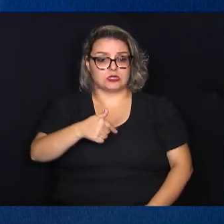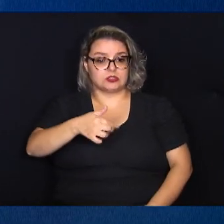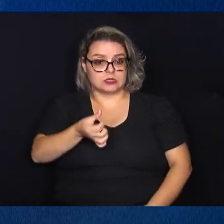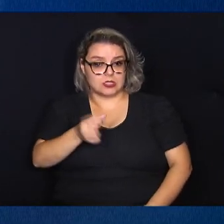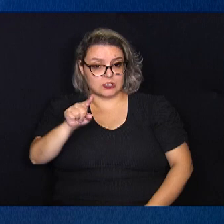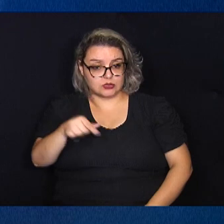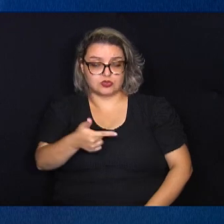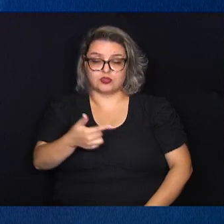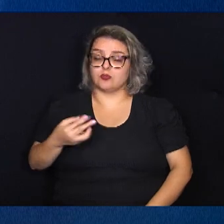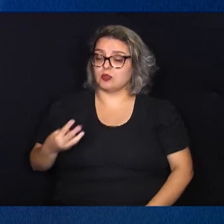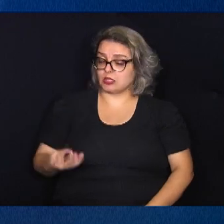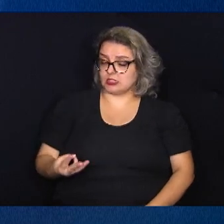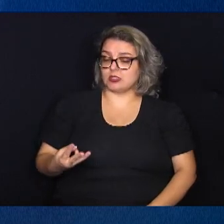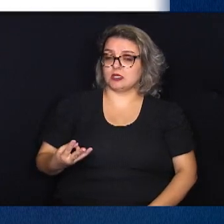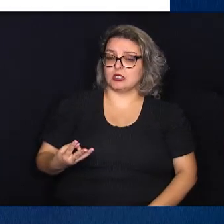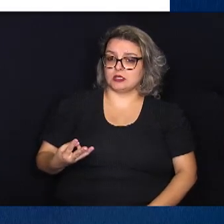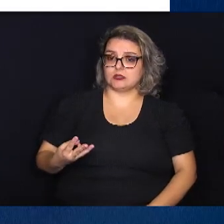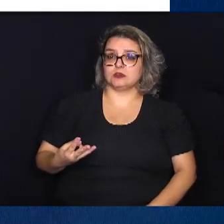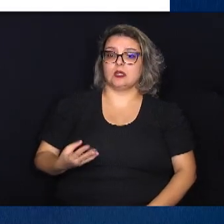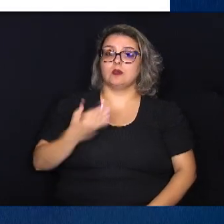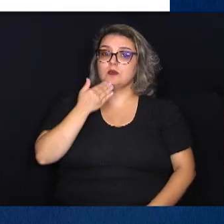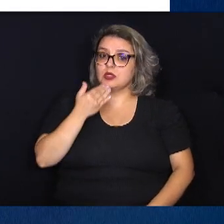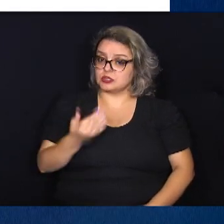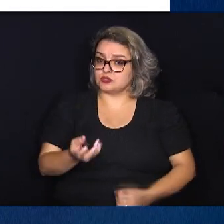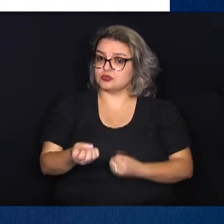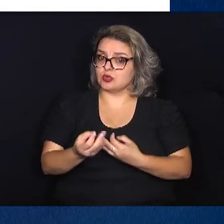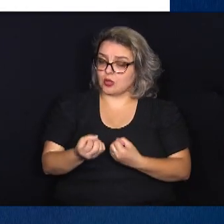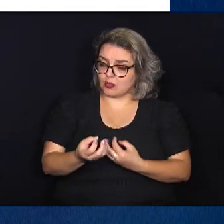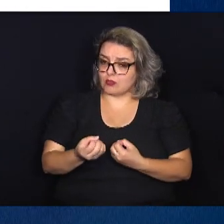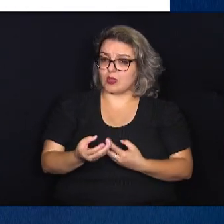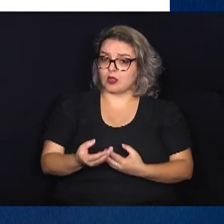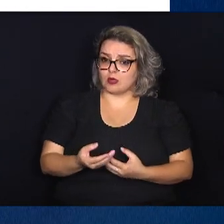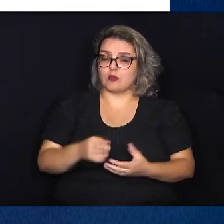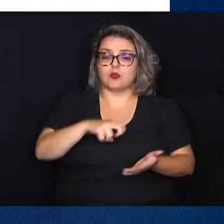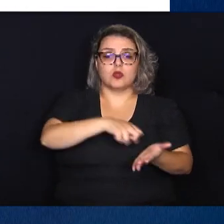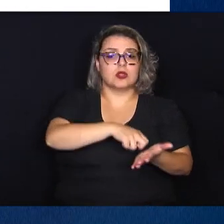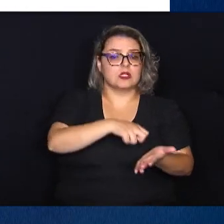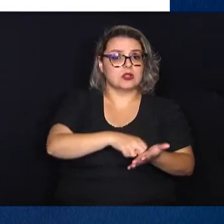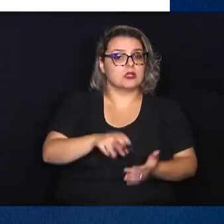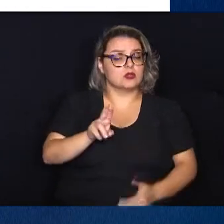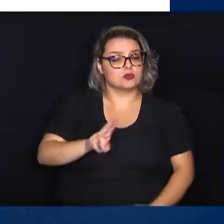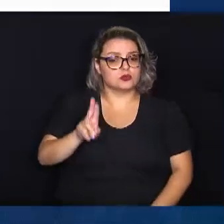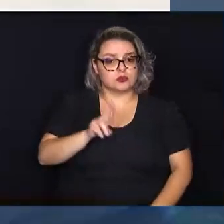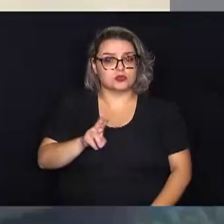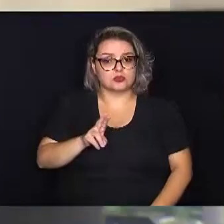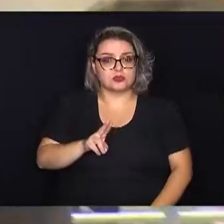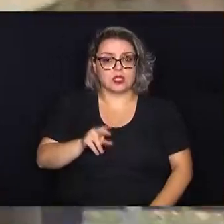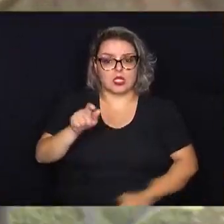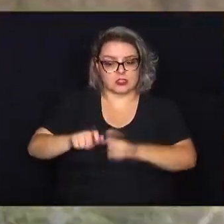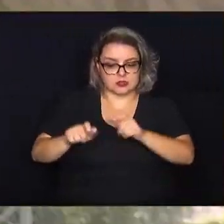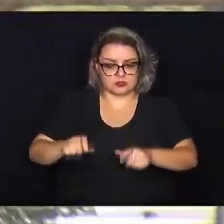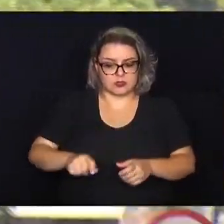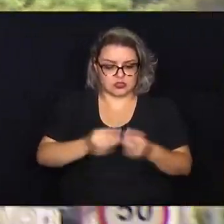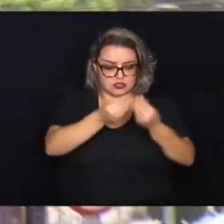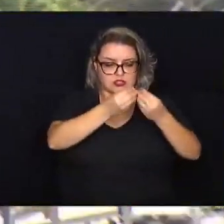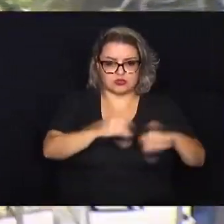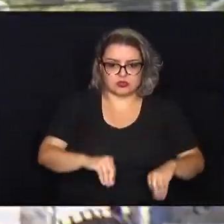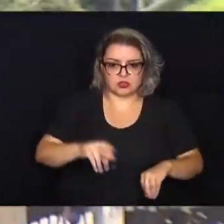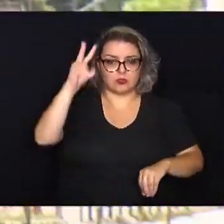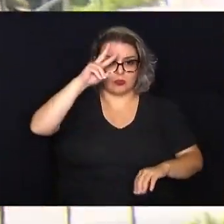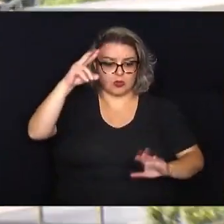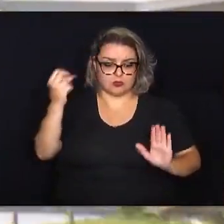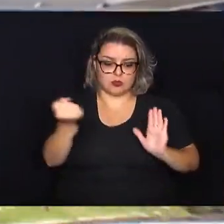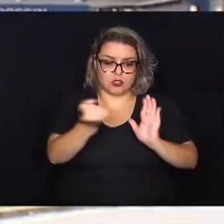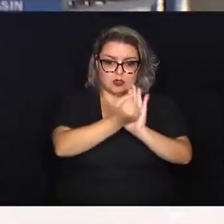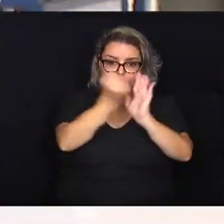2276 de 2023, solicitando informações sobre penalidades aplicadas aos causadores de danos ao patrimônio